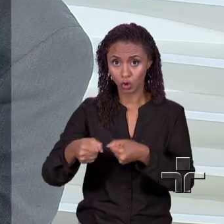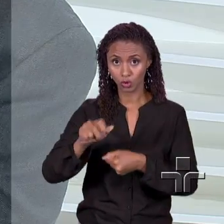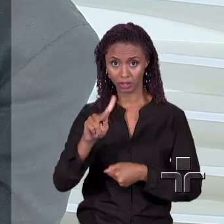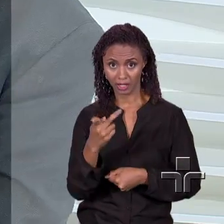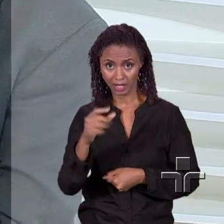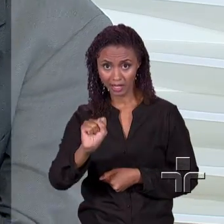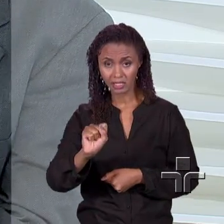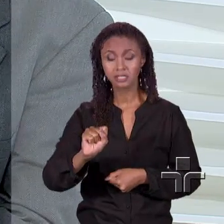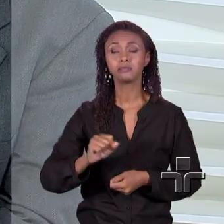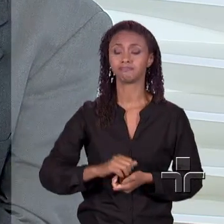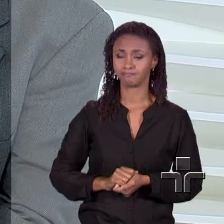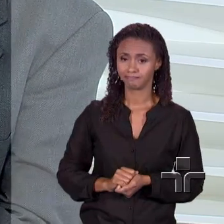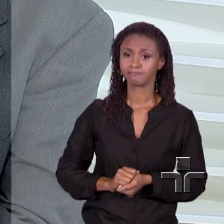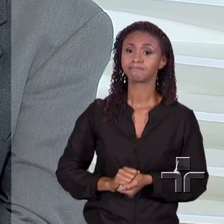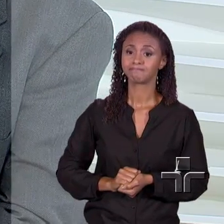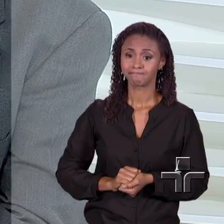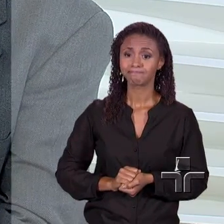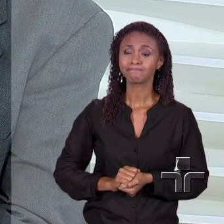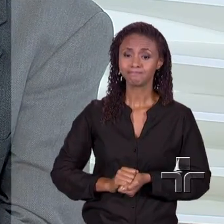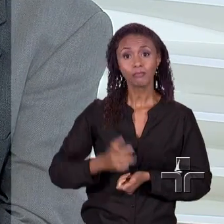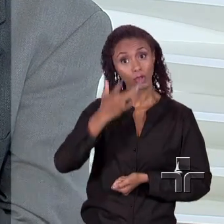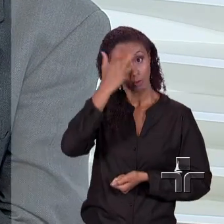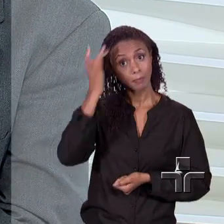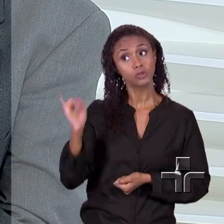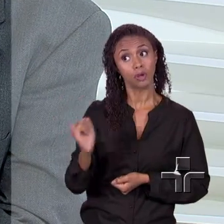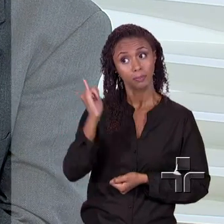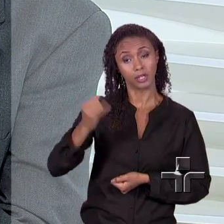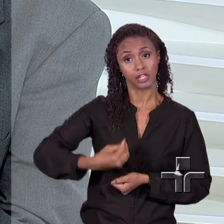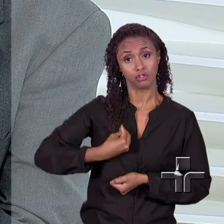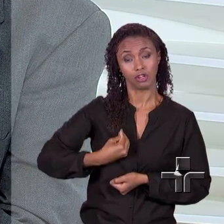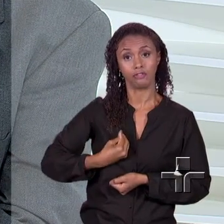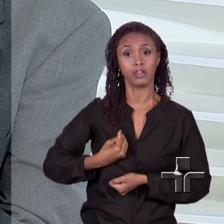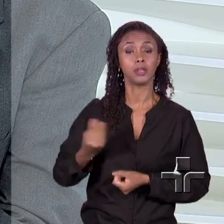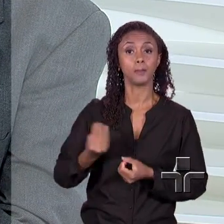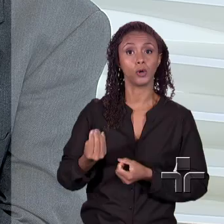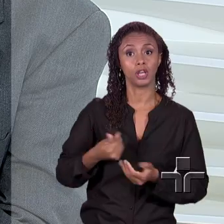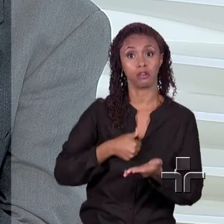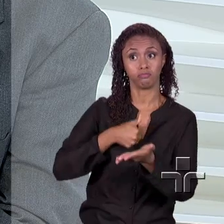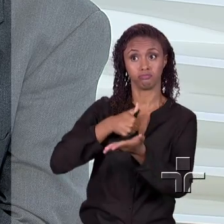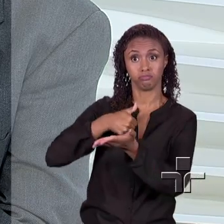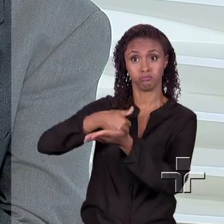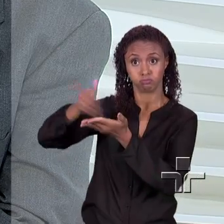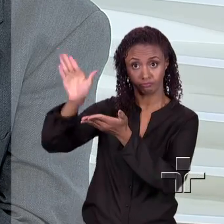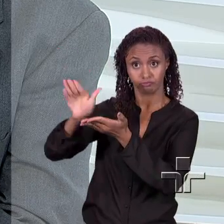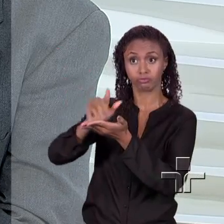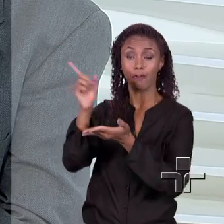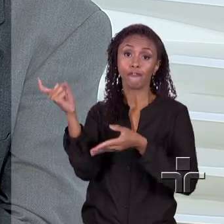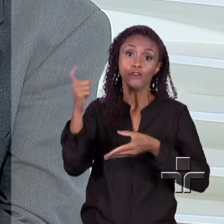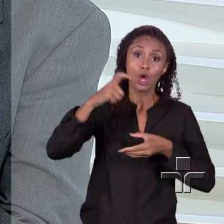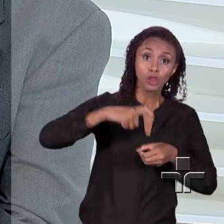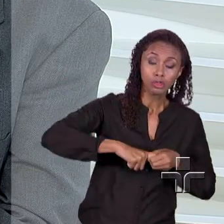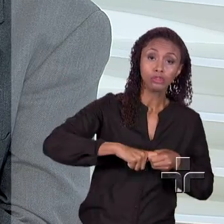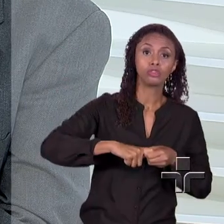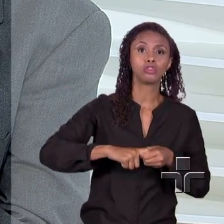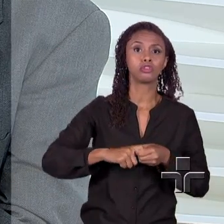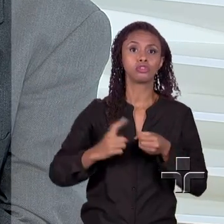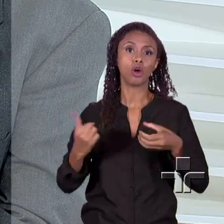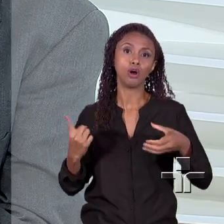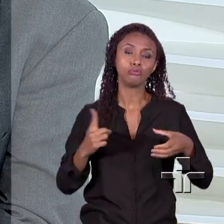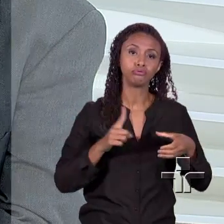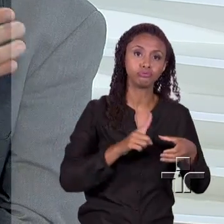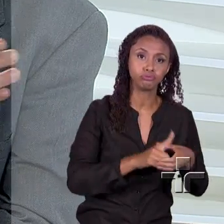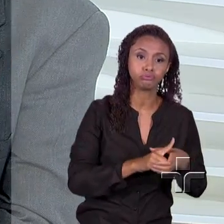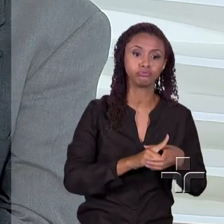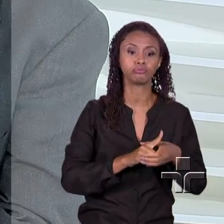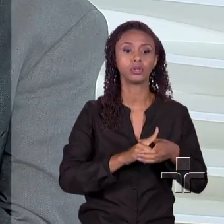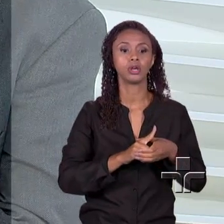muito importante em um momento da vida dele, quando ele volta do exílio para integrar na campanha do Liste Vieira,